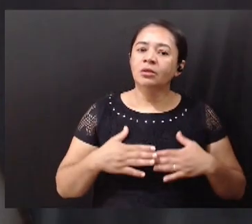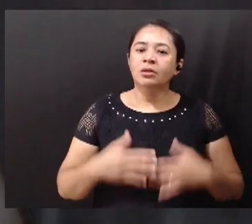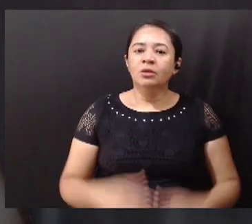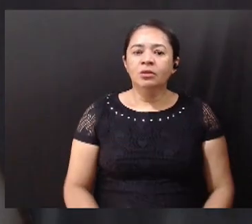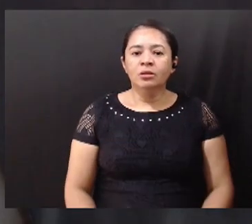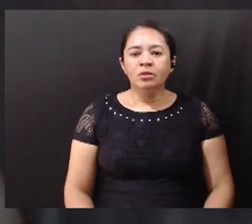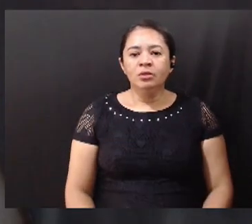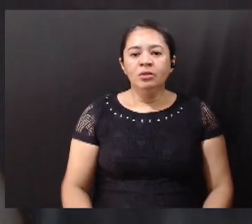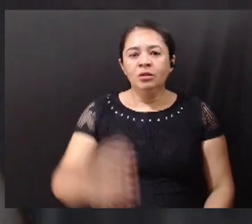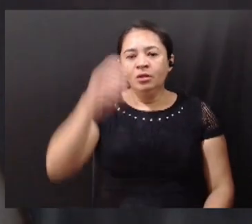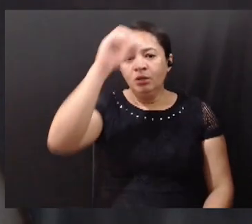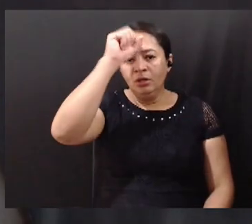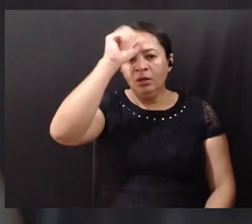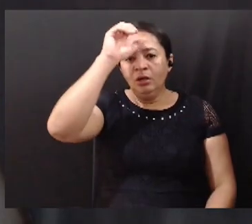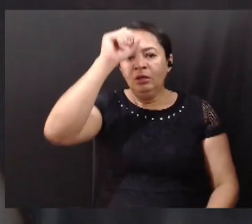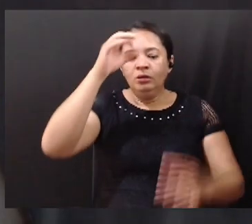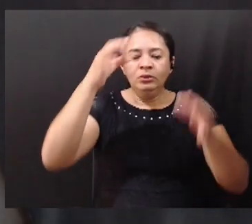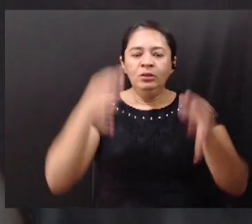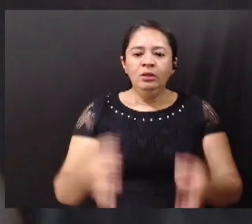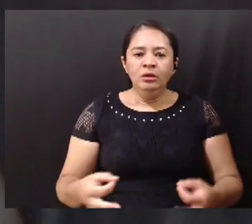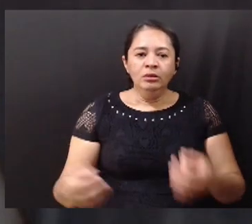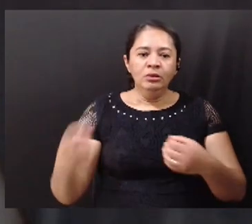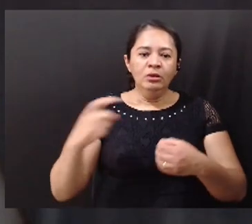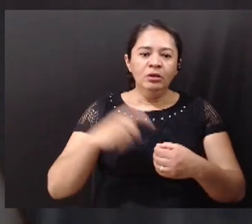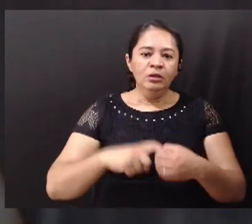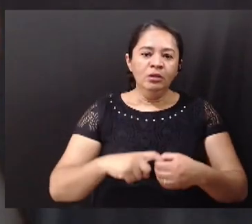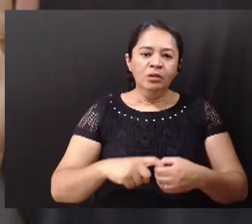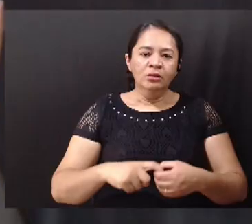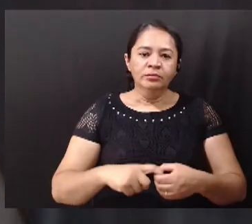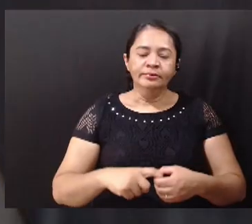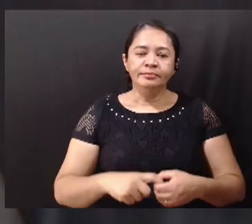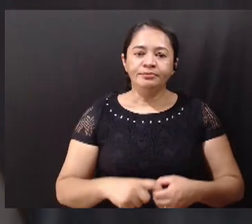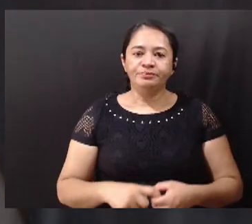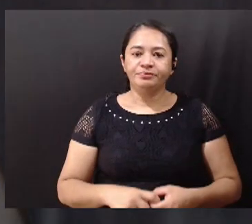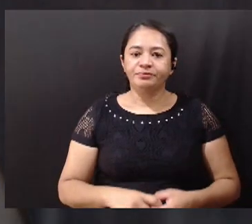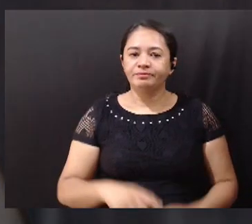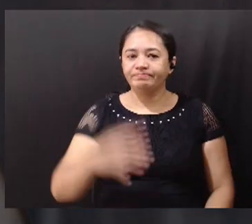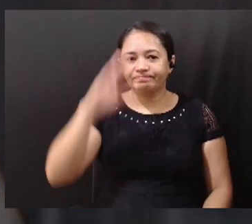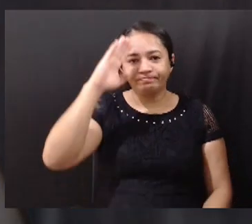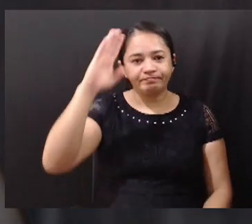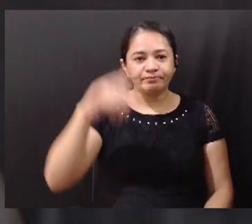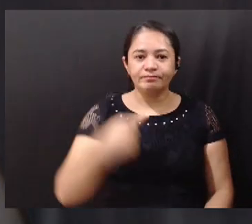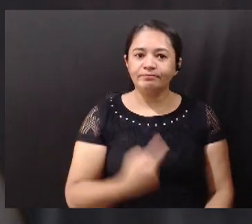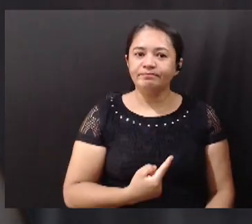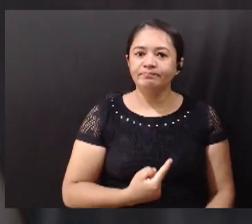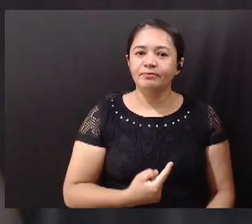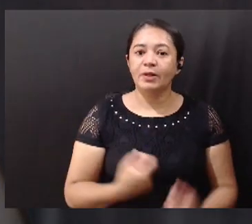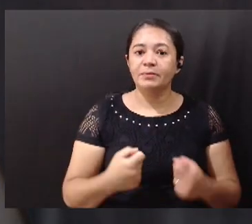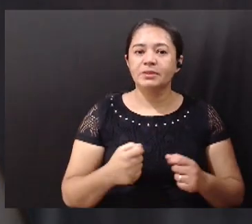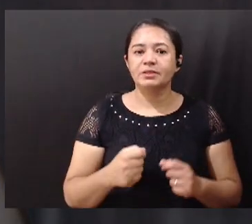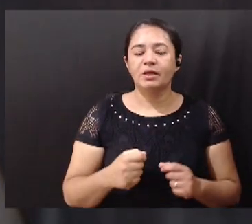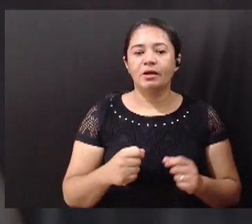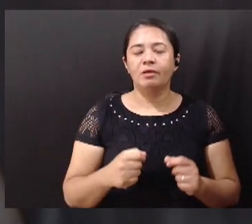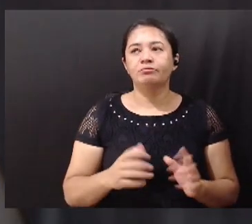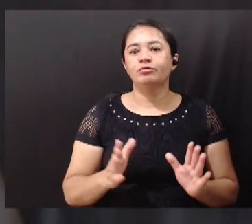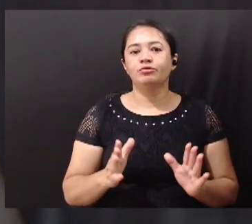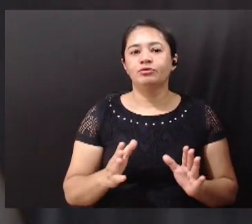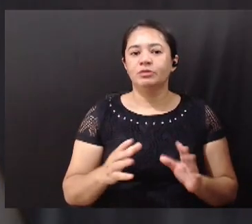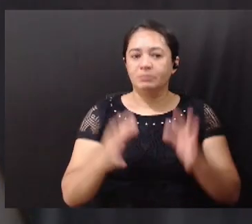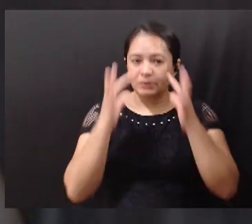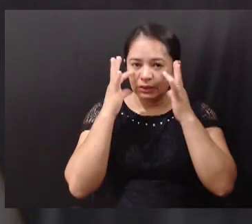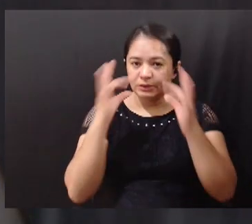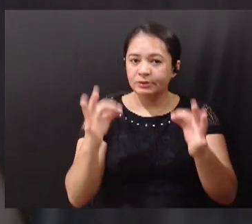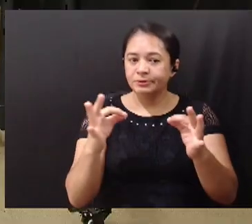aprendizado adequado depois no retorno às aulas. Então, é um dos pontos que a gente não pode soltar por completo no período de